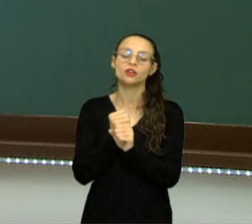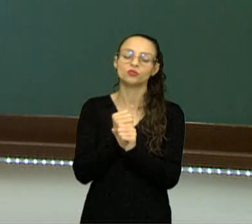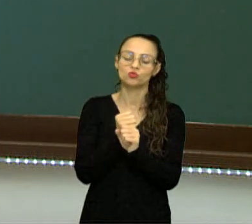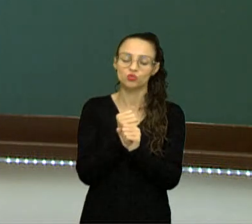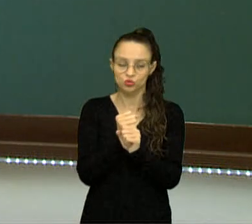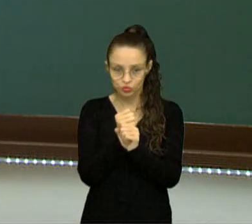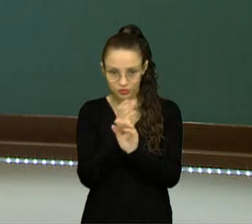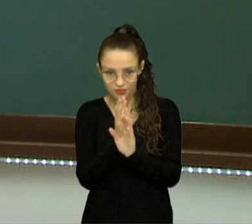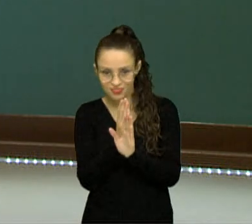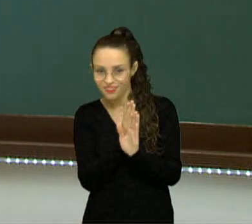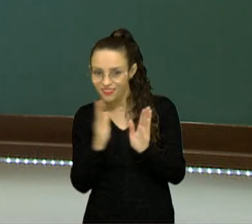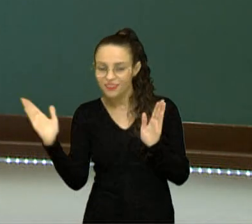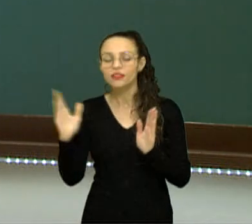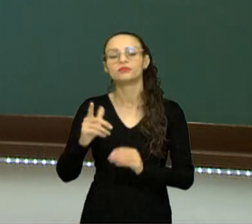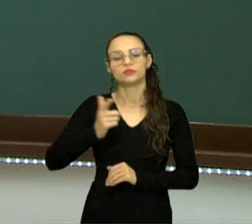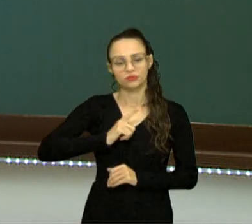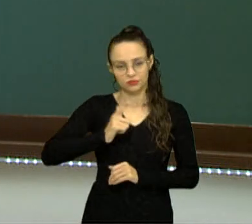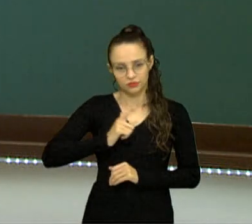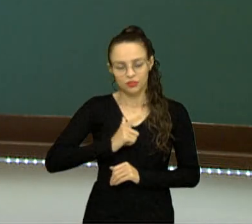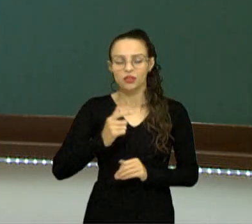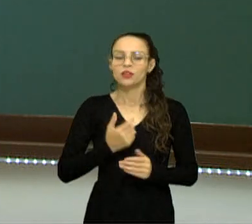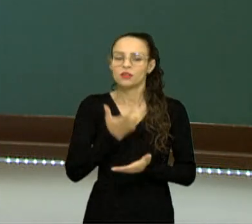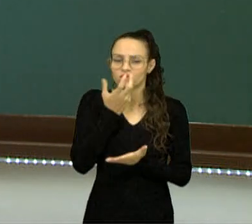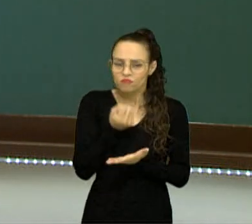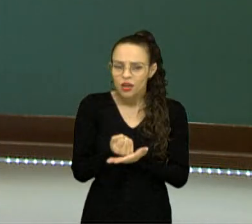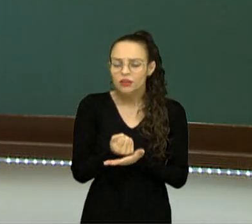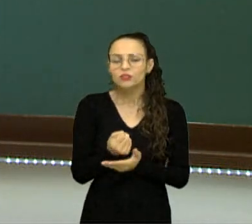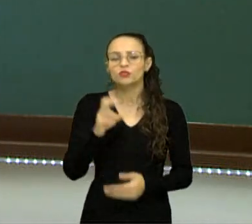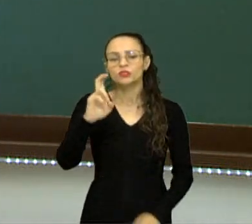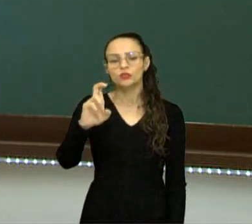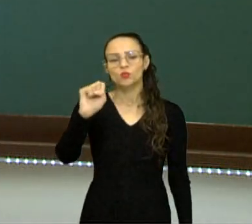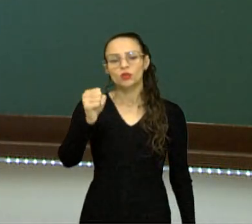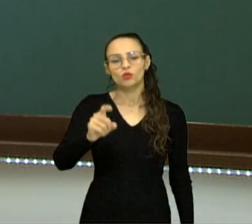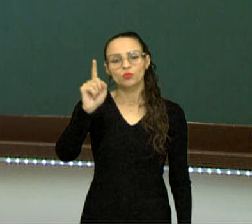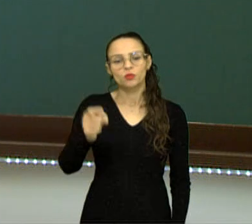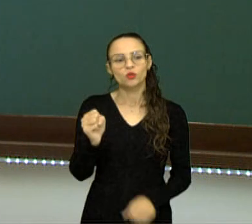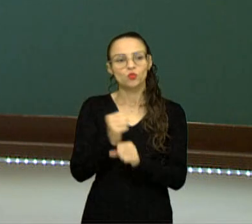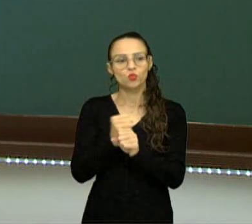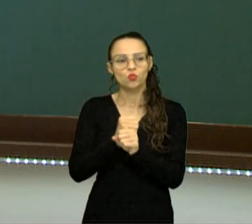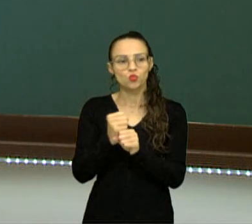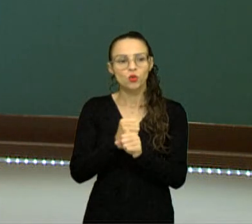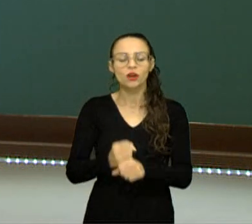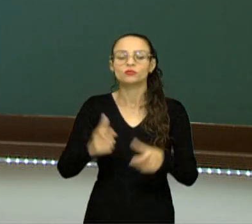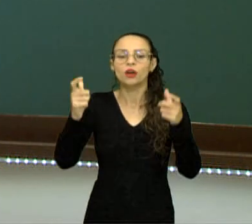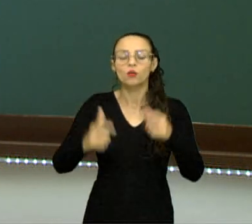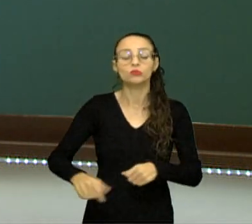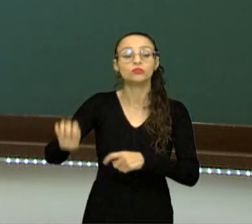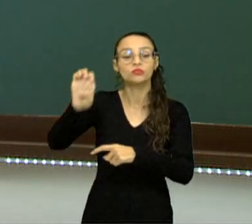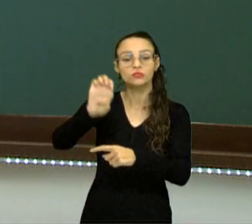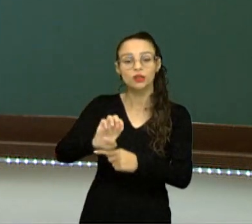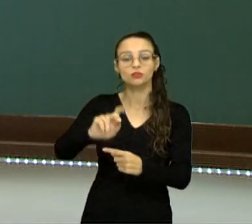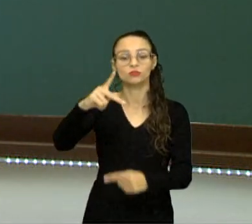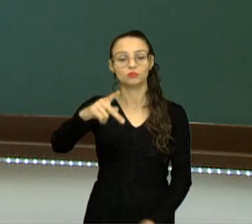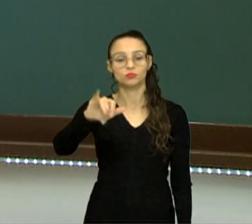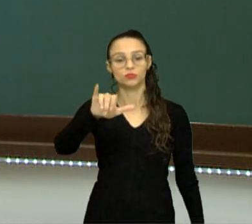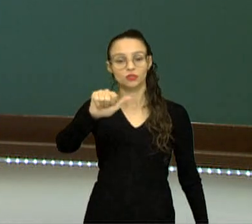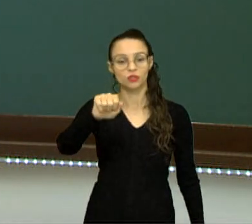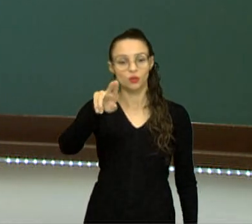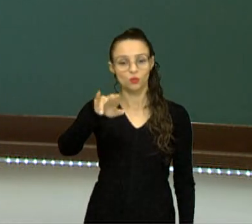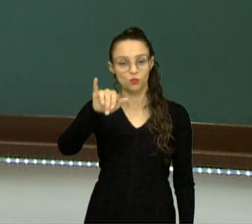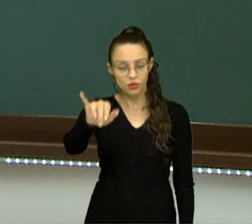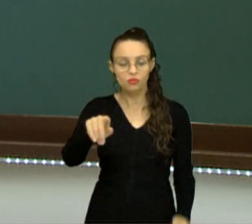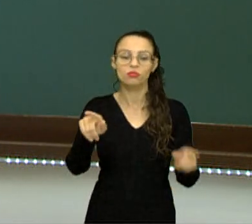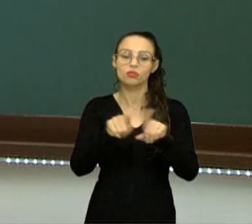de 100 mil anos, tem marcações, datações de 58 mil anos no Piauí que comprovam ou que trabalham com a